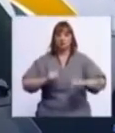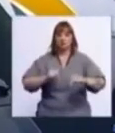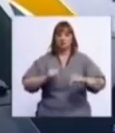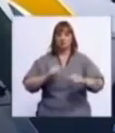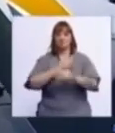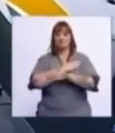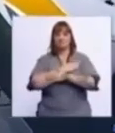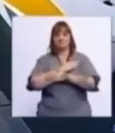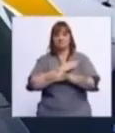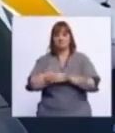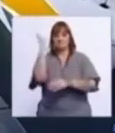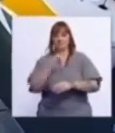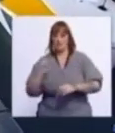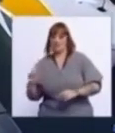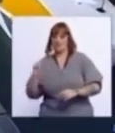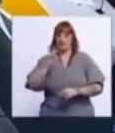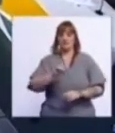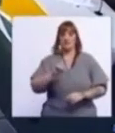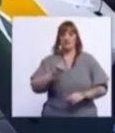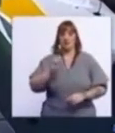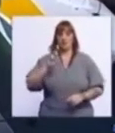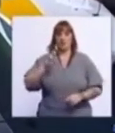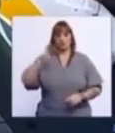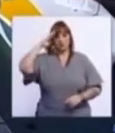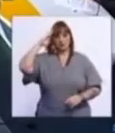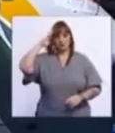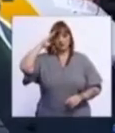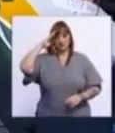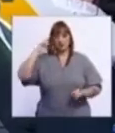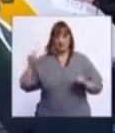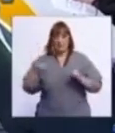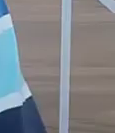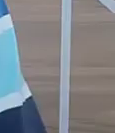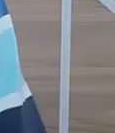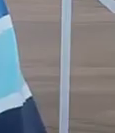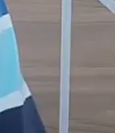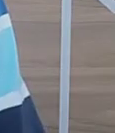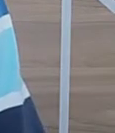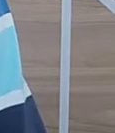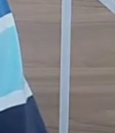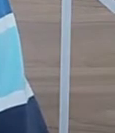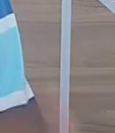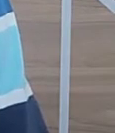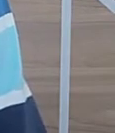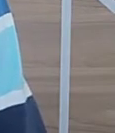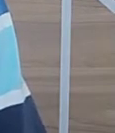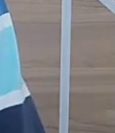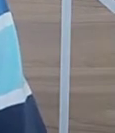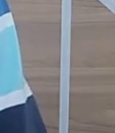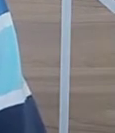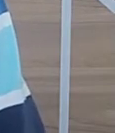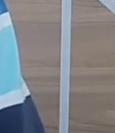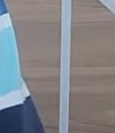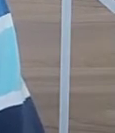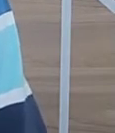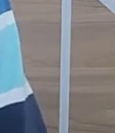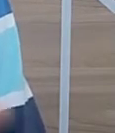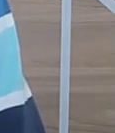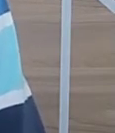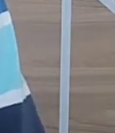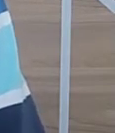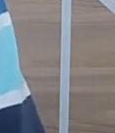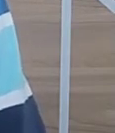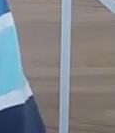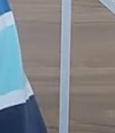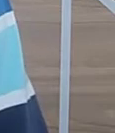Brasil, compareçam na unidade militar mais próxima da sua residência. É a proposta mais maluca que apareceu, mas